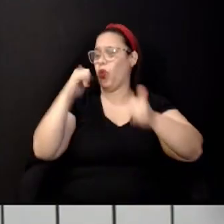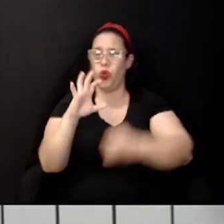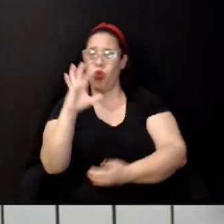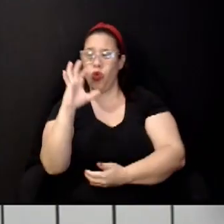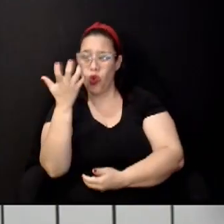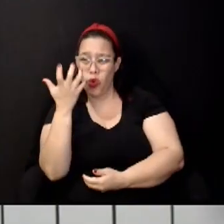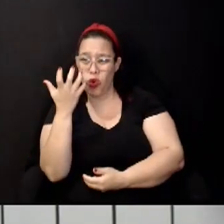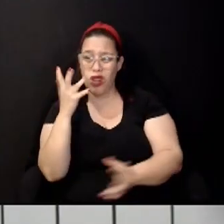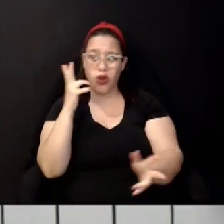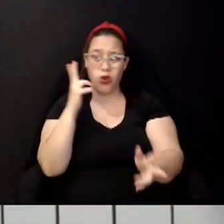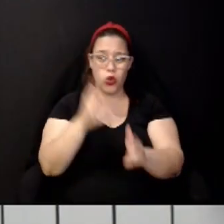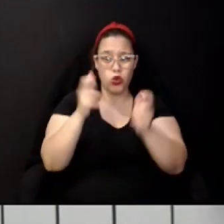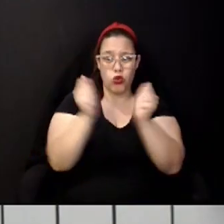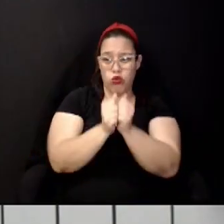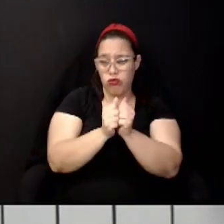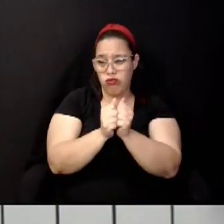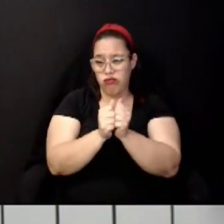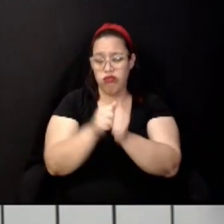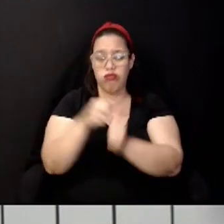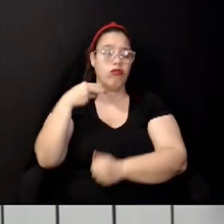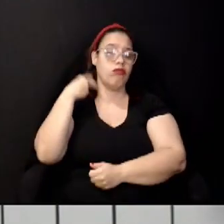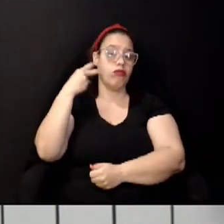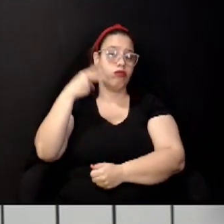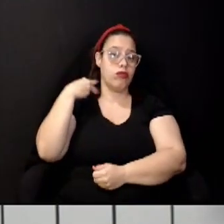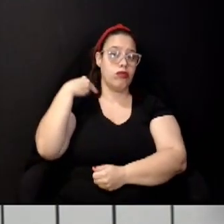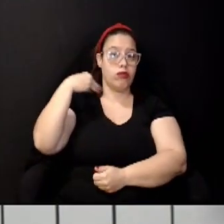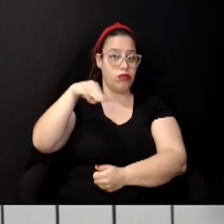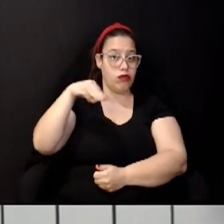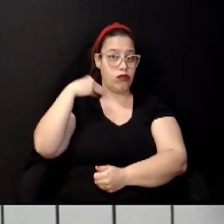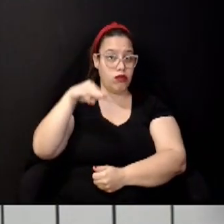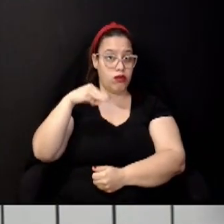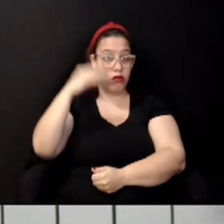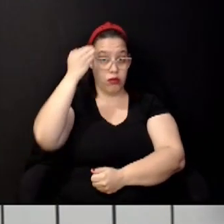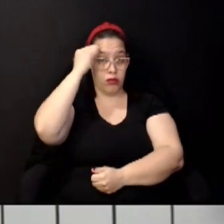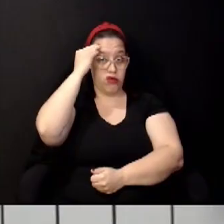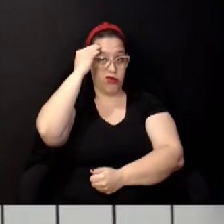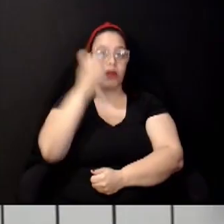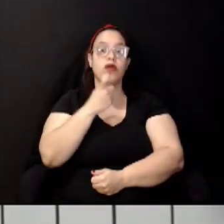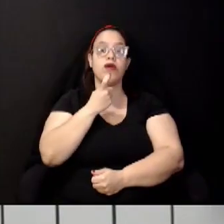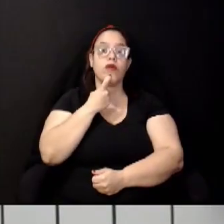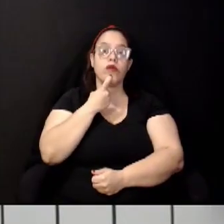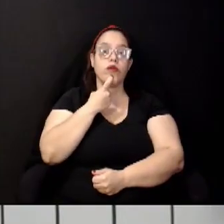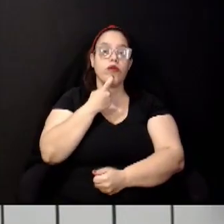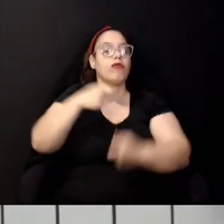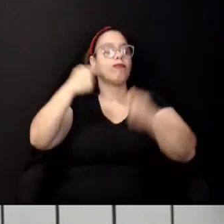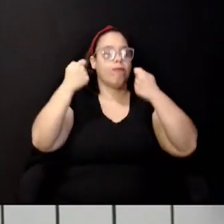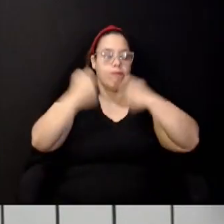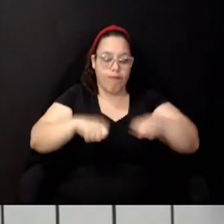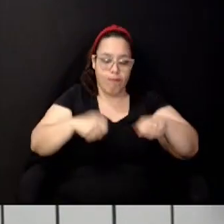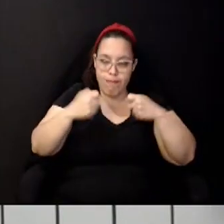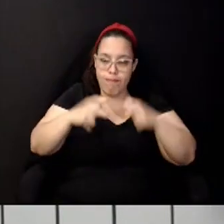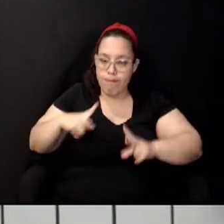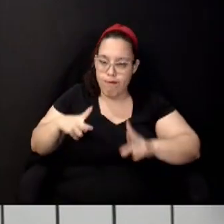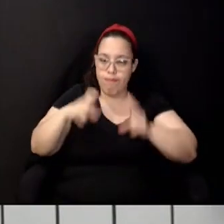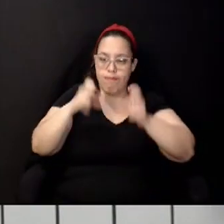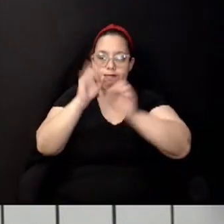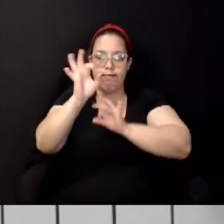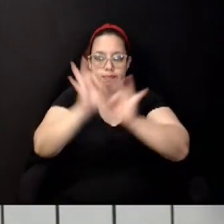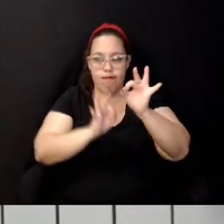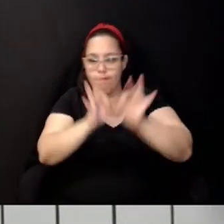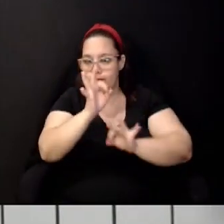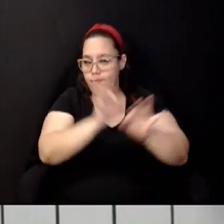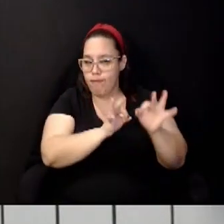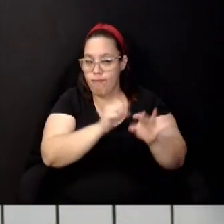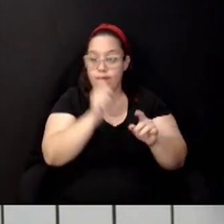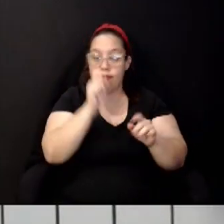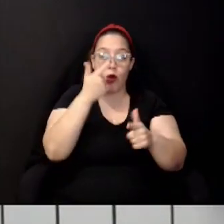tempo. A vereadora Mariana Conte entende que o município de Campinas demanda de reforço preparado para lidar com a situação